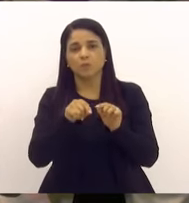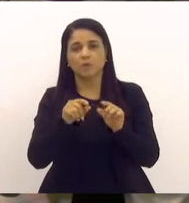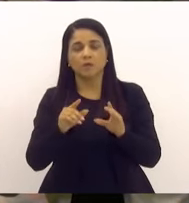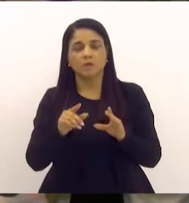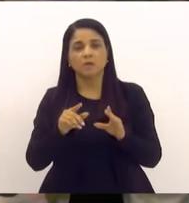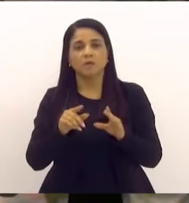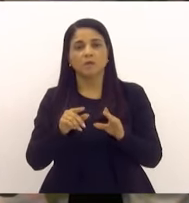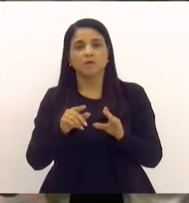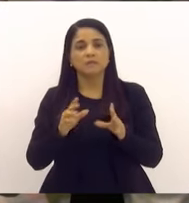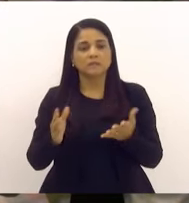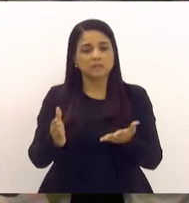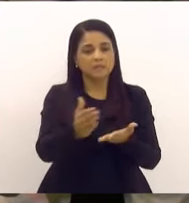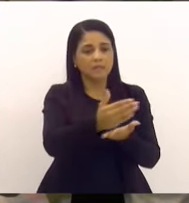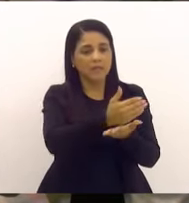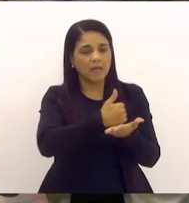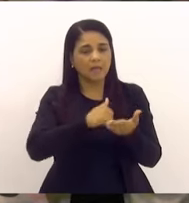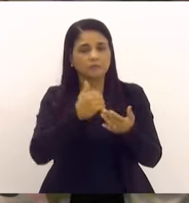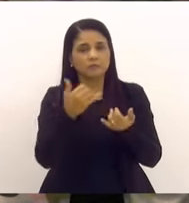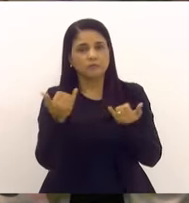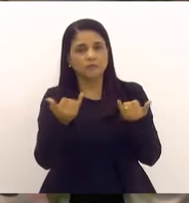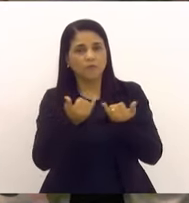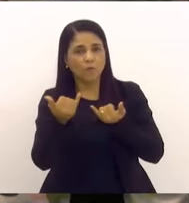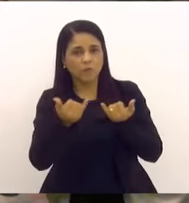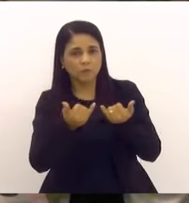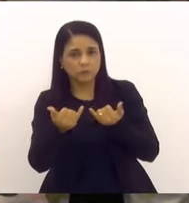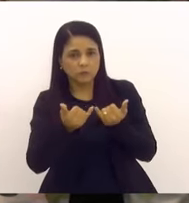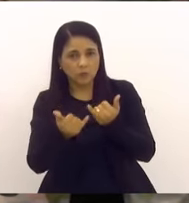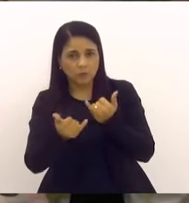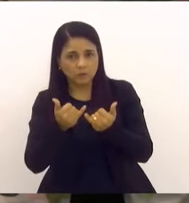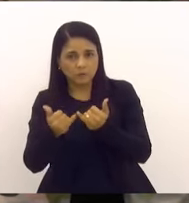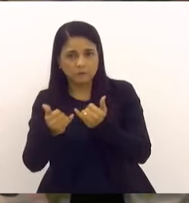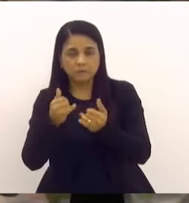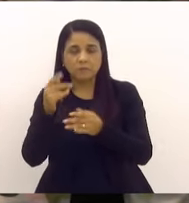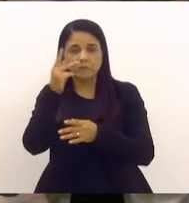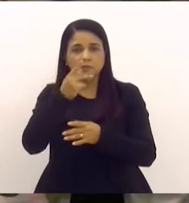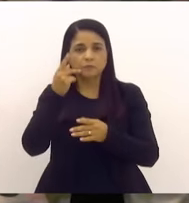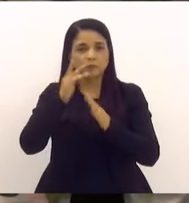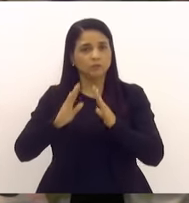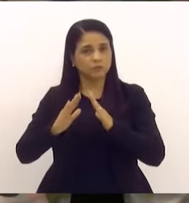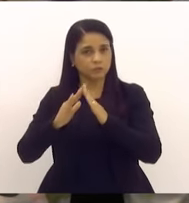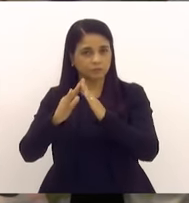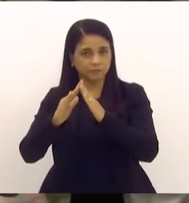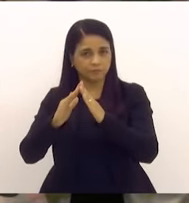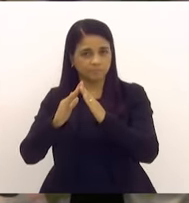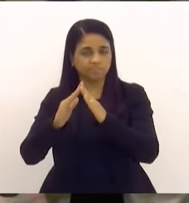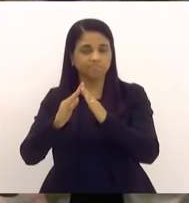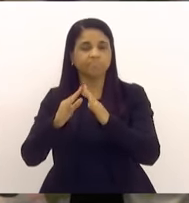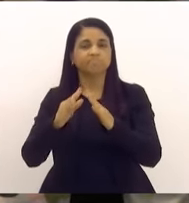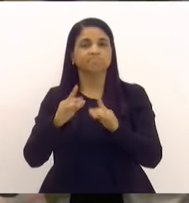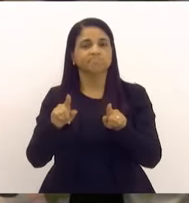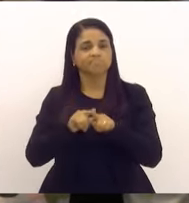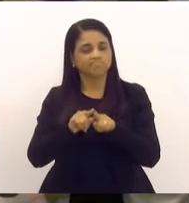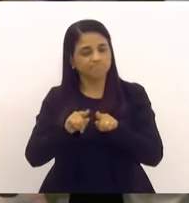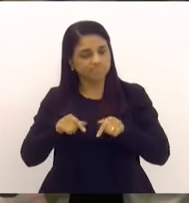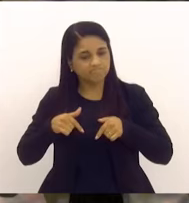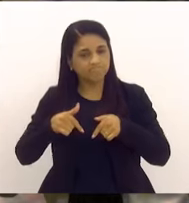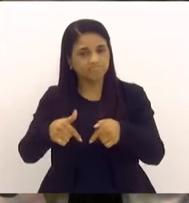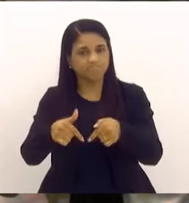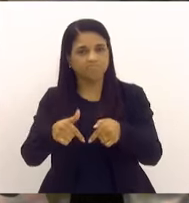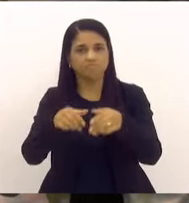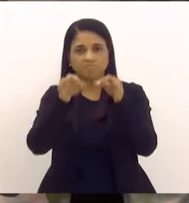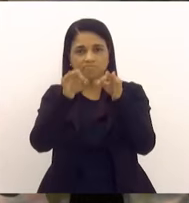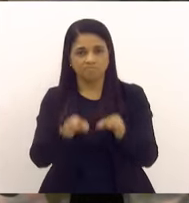reunir dados, reunir informações para que as políticas habitacionais sejam realizadas de forma